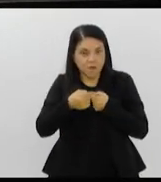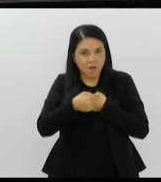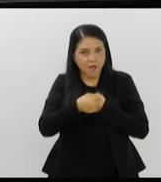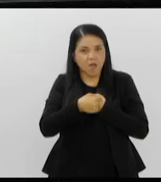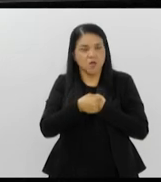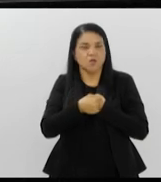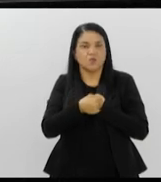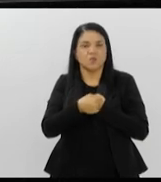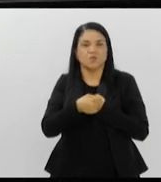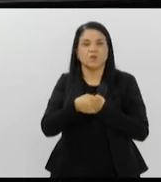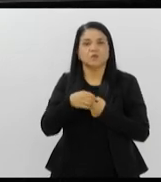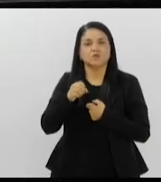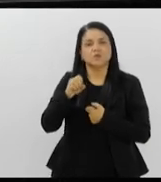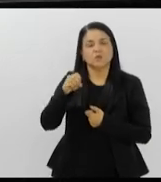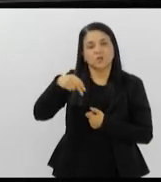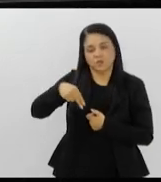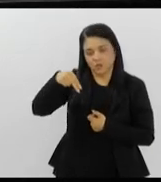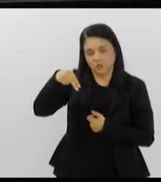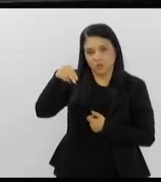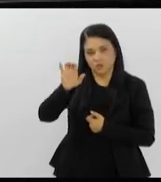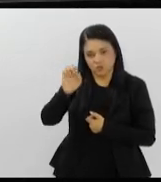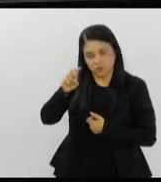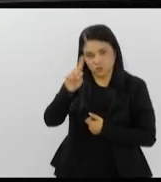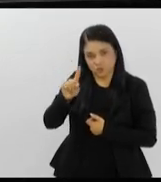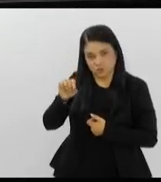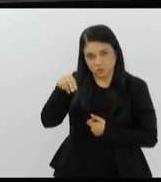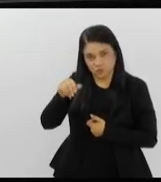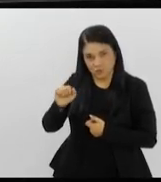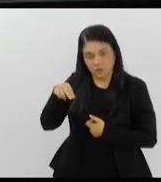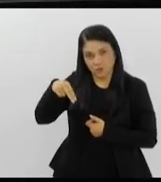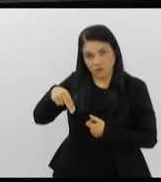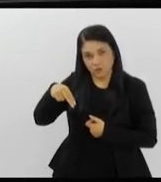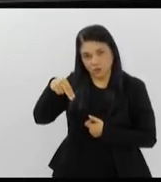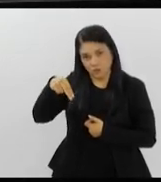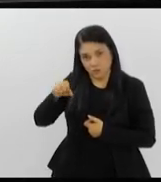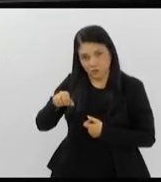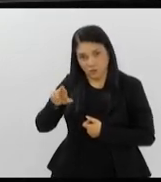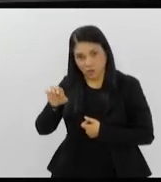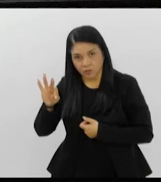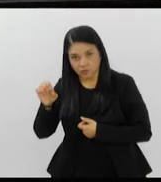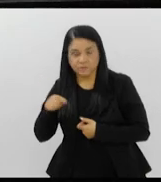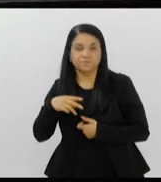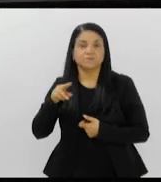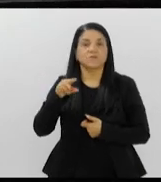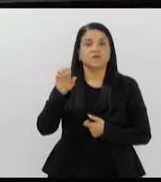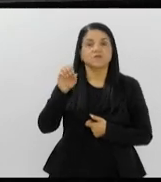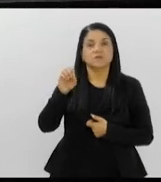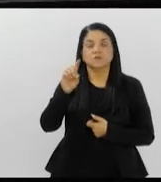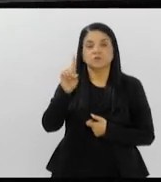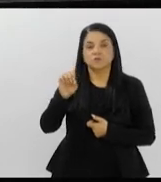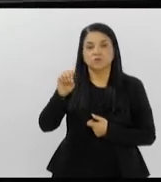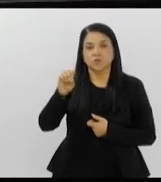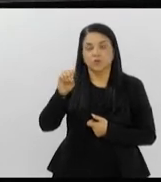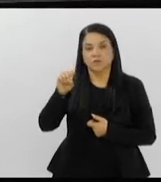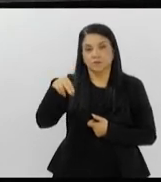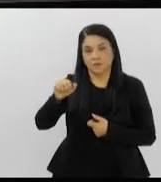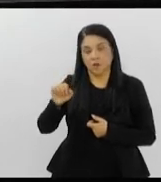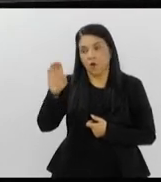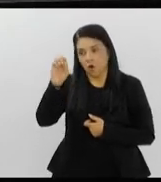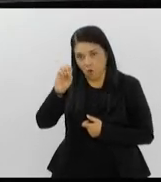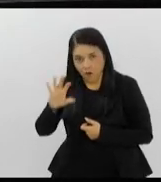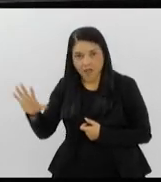periféricos, seja da Zona Norte, seja da Zona Oeste, ou também as nossas favelas que são majoritariamente